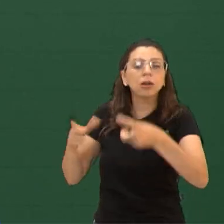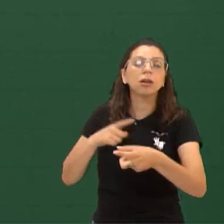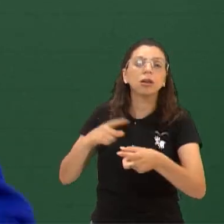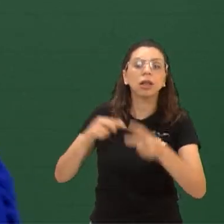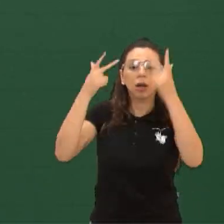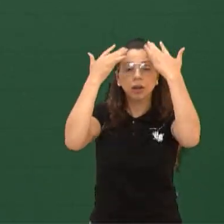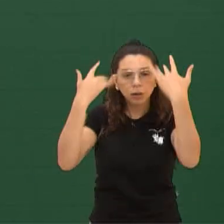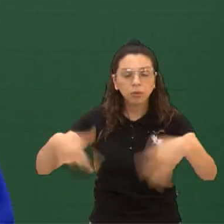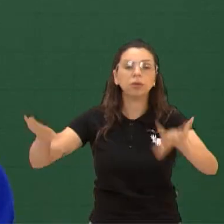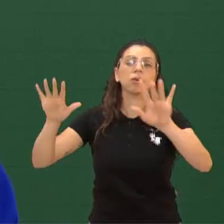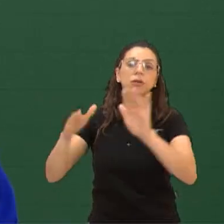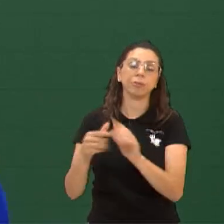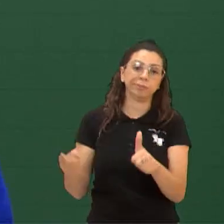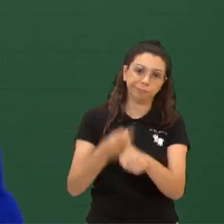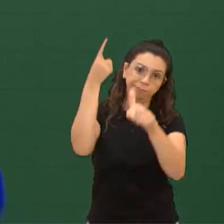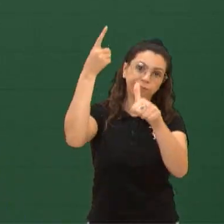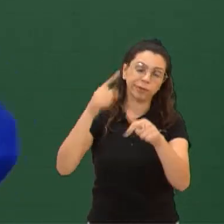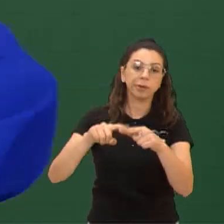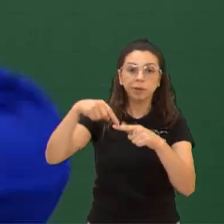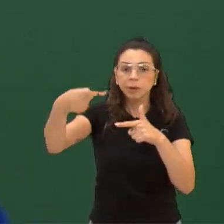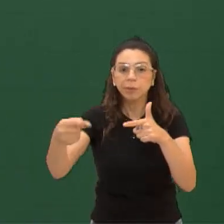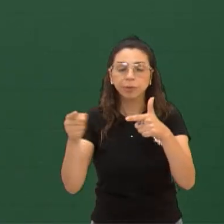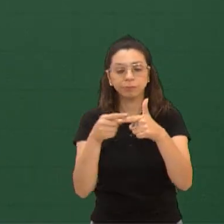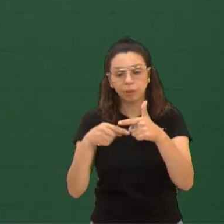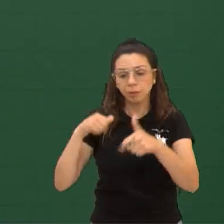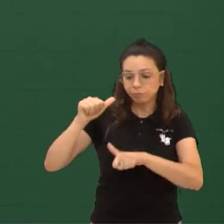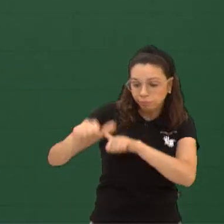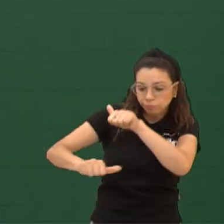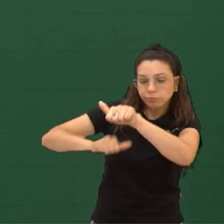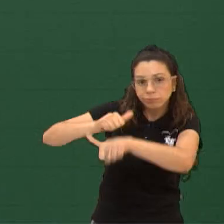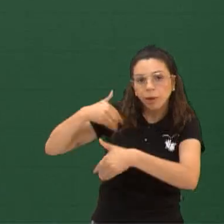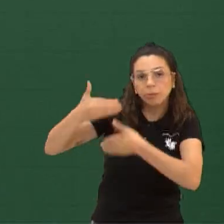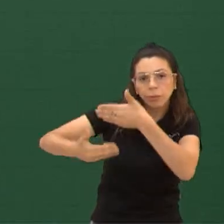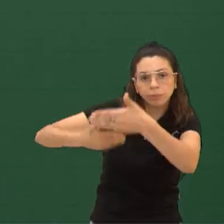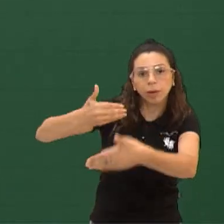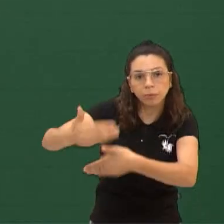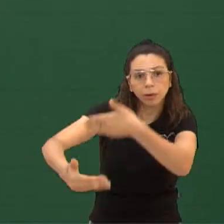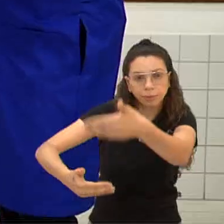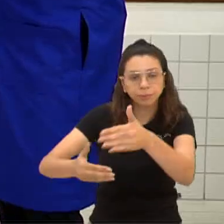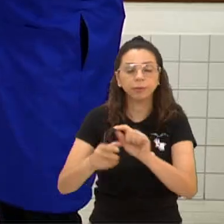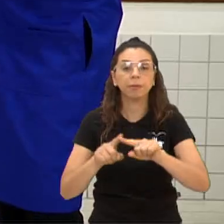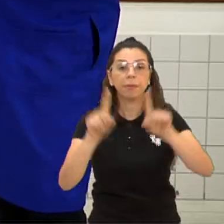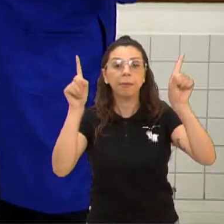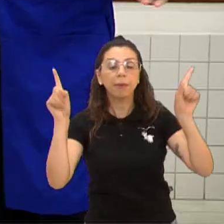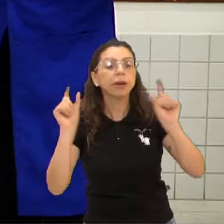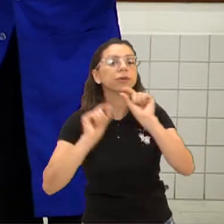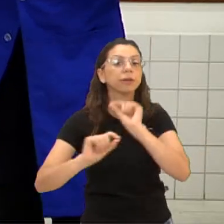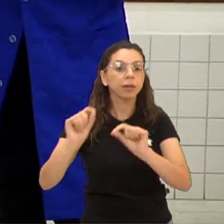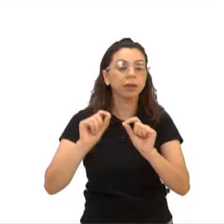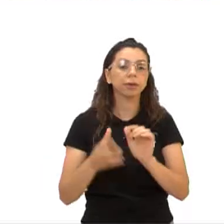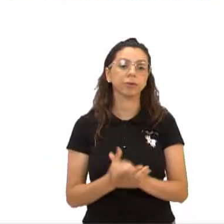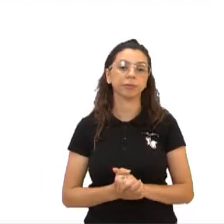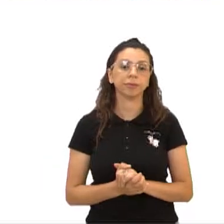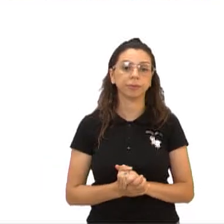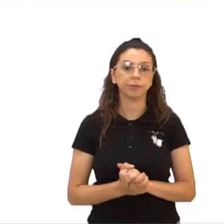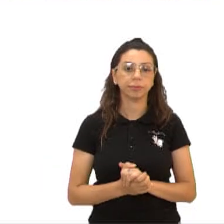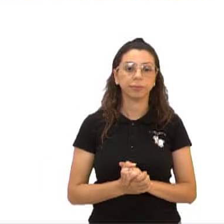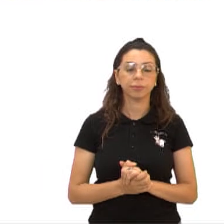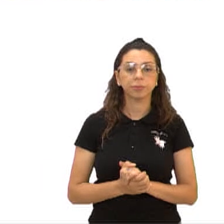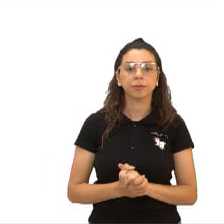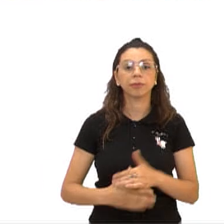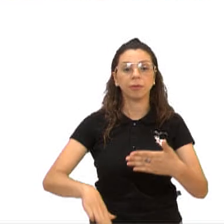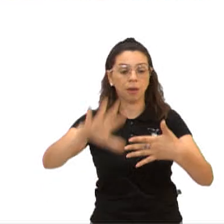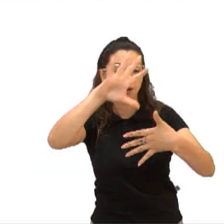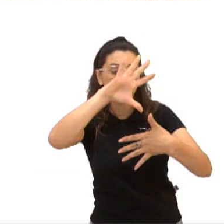recursos naturais primeiramente. Depois foi mudando no decorrer do processo, mas vamos ter uma primazia que na